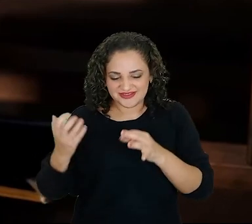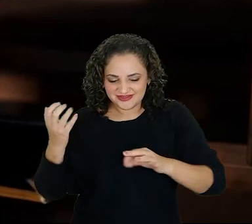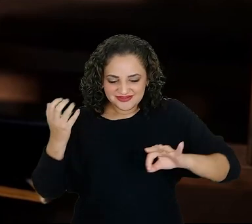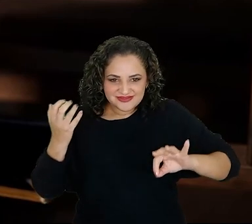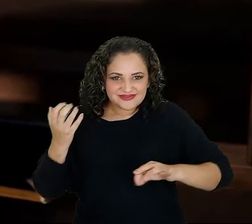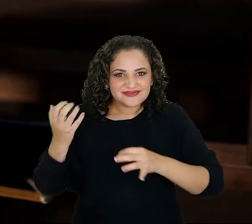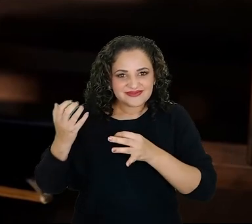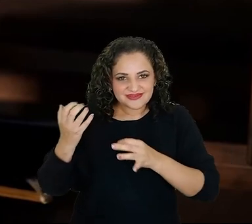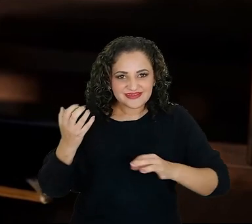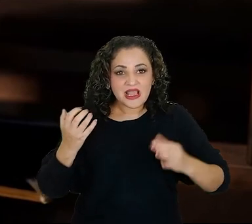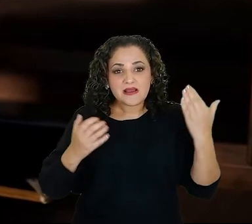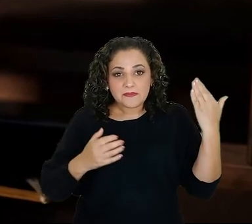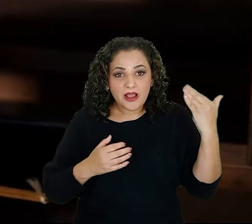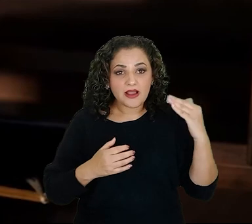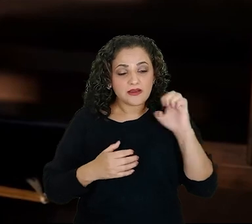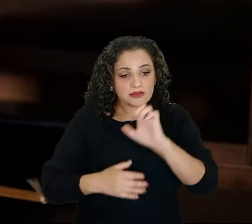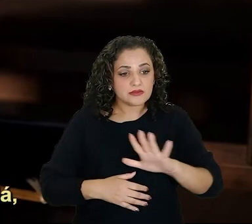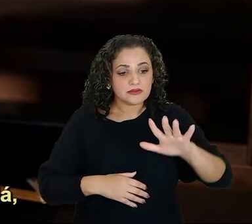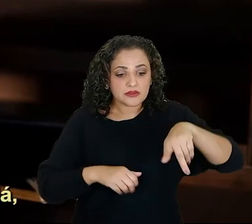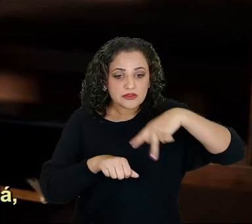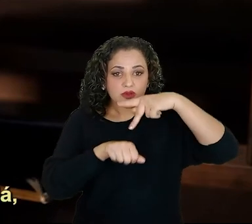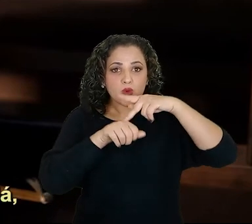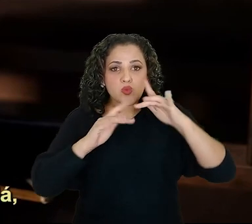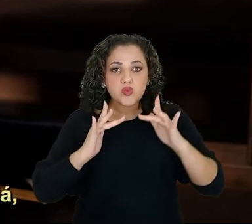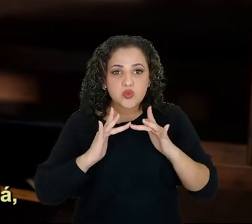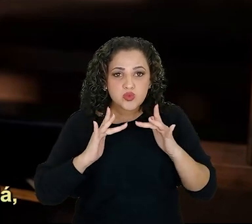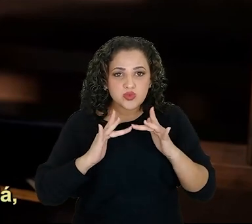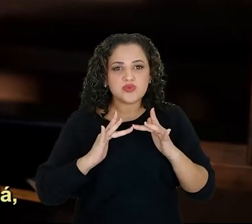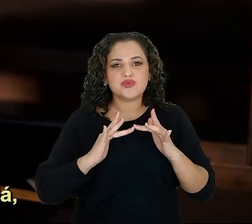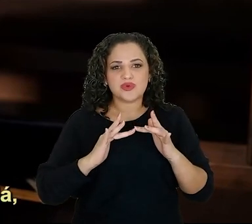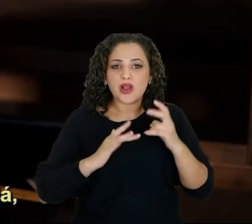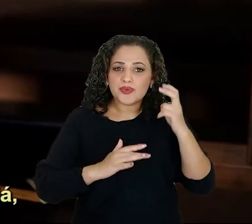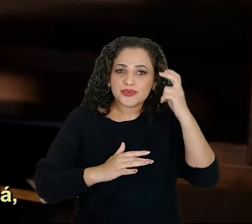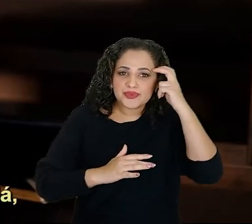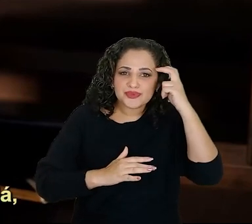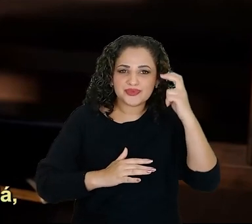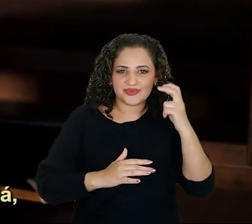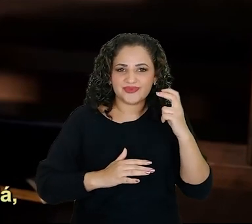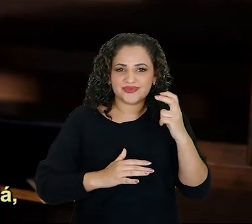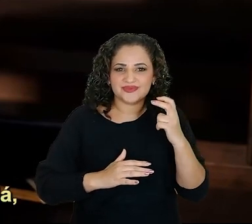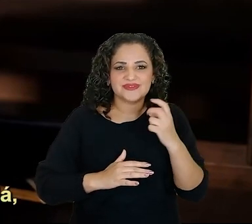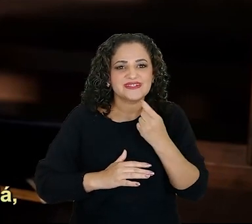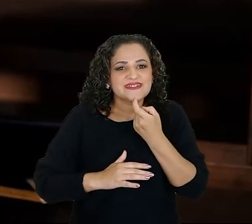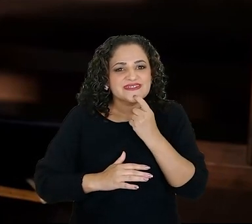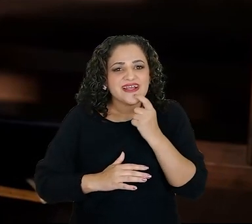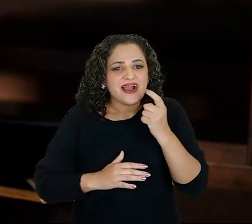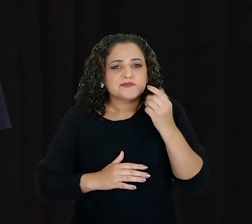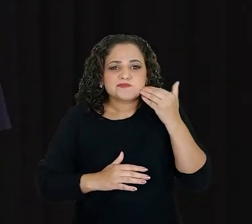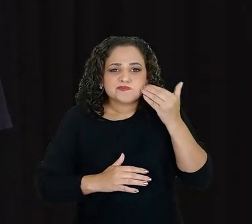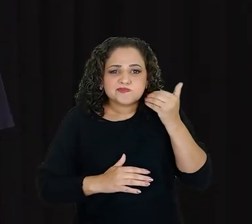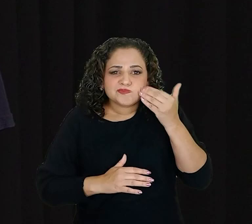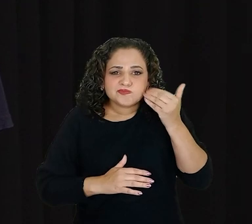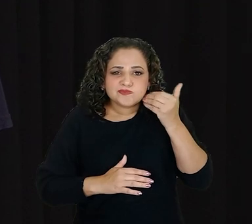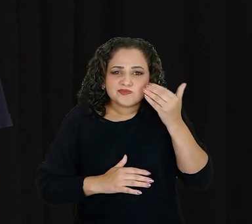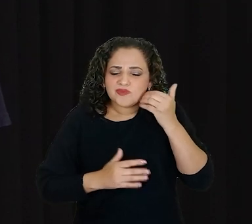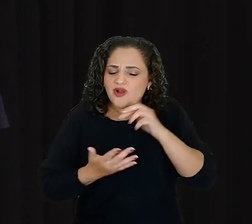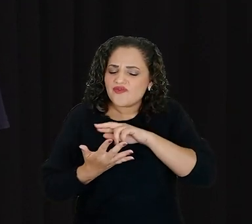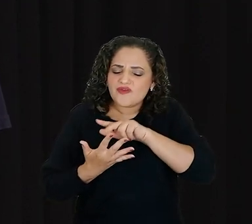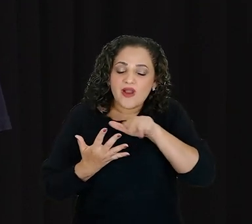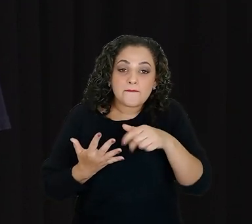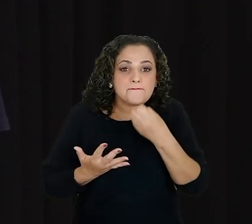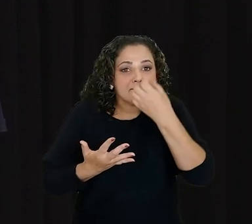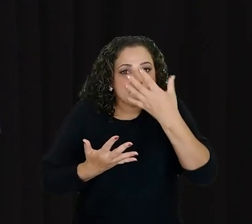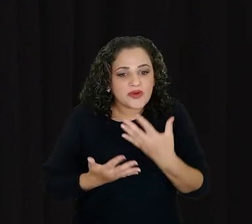os países europeus tiveram muito contato com a cultura islâmica e eles muita coisa de lá né muita coisa que era boa então